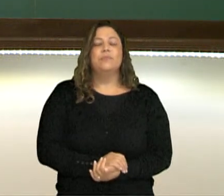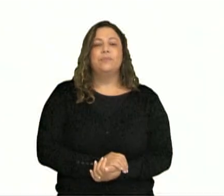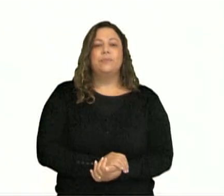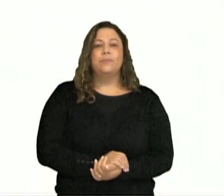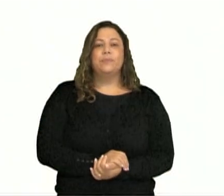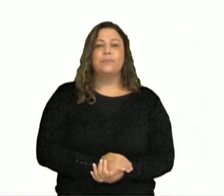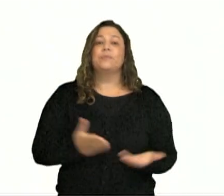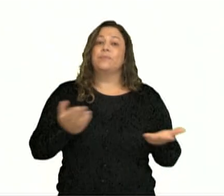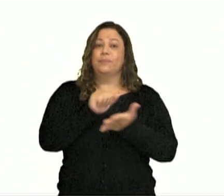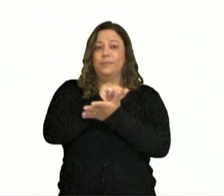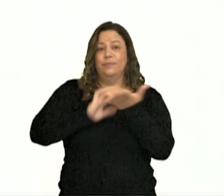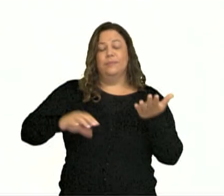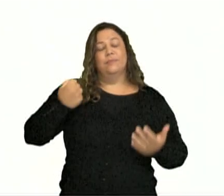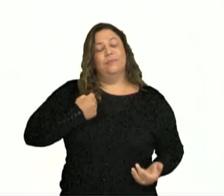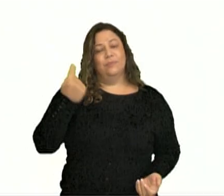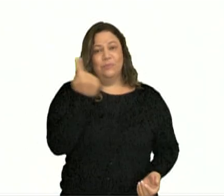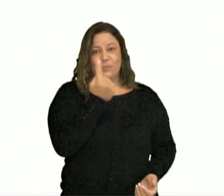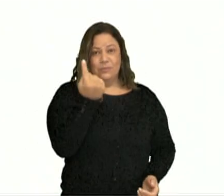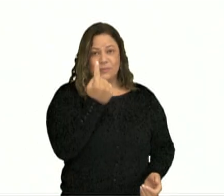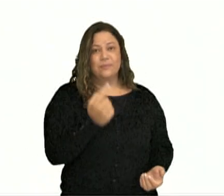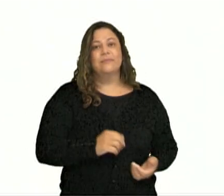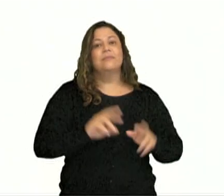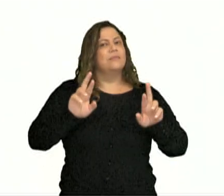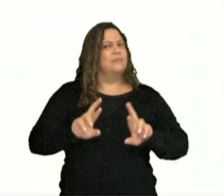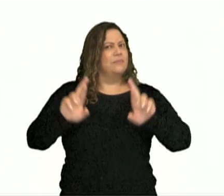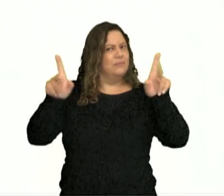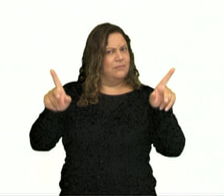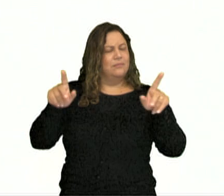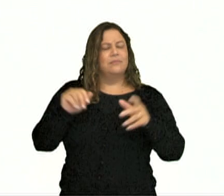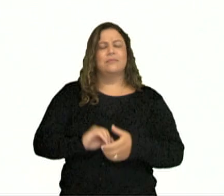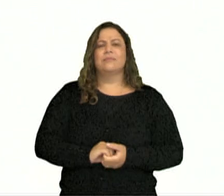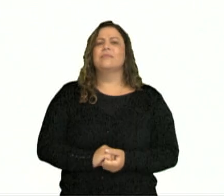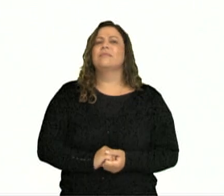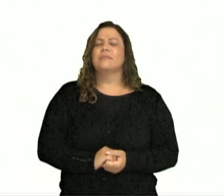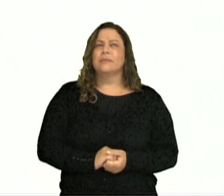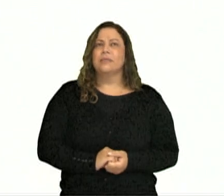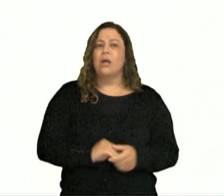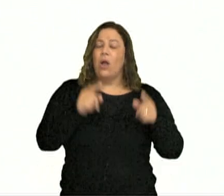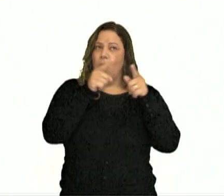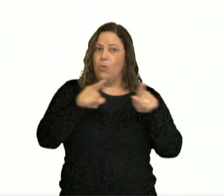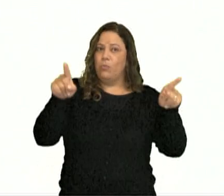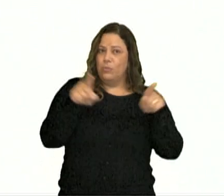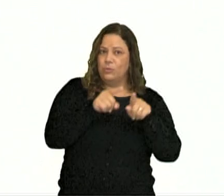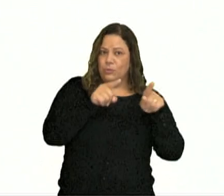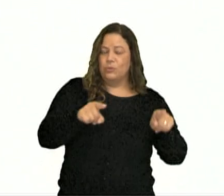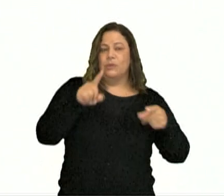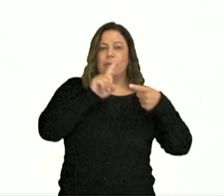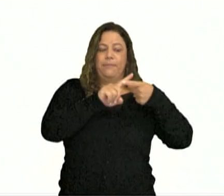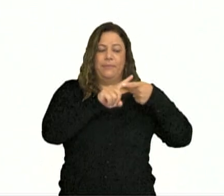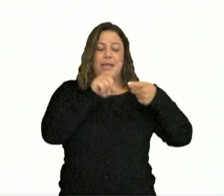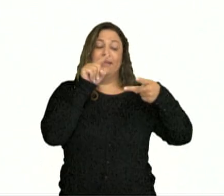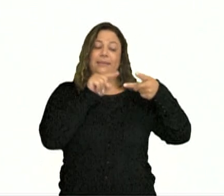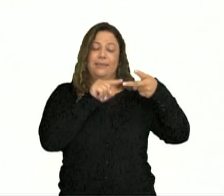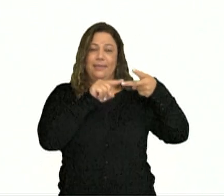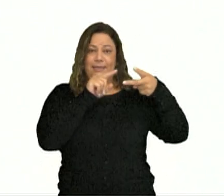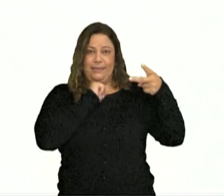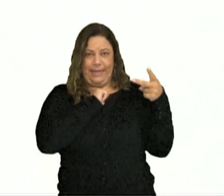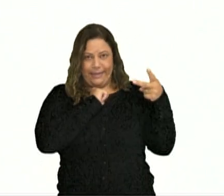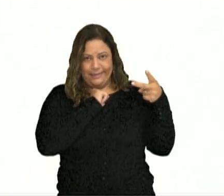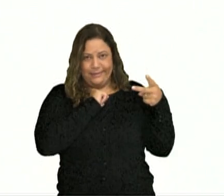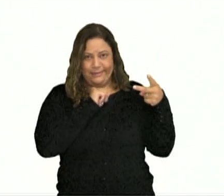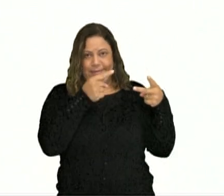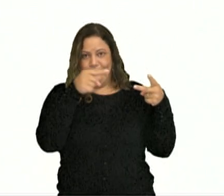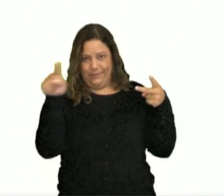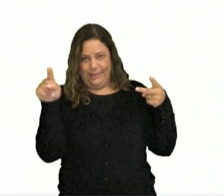Então, atividade 1, né? A gente vai diferenciar uma partitura musical convencional de uma partitura musical